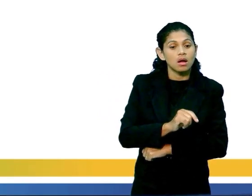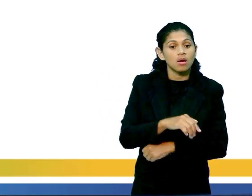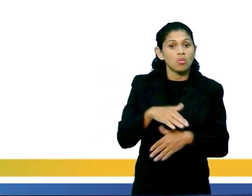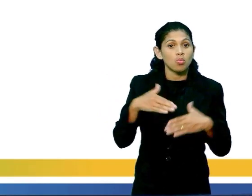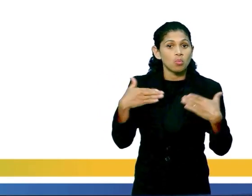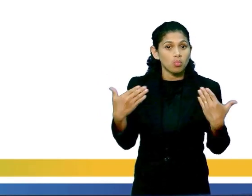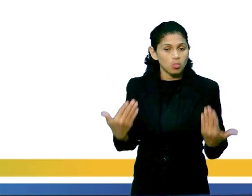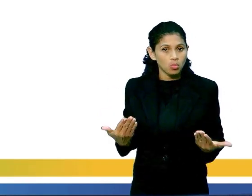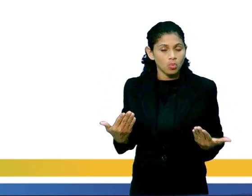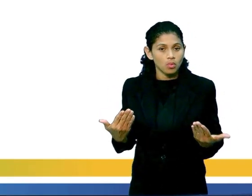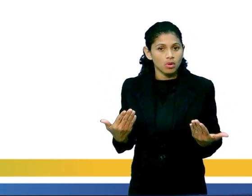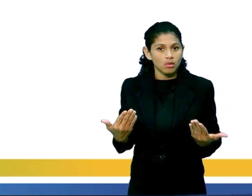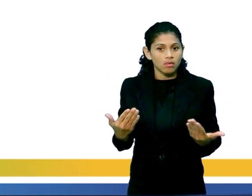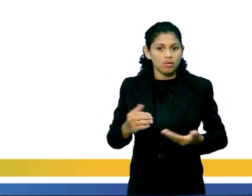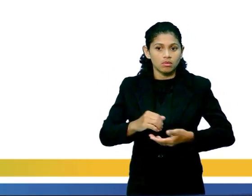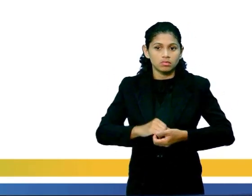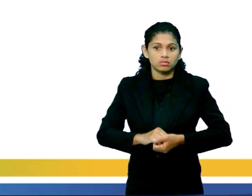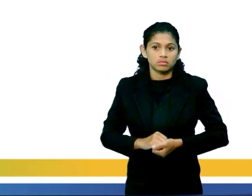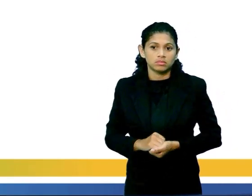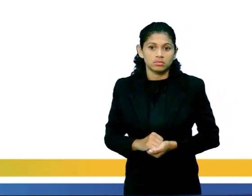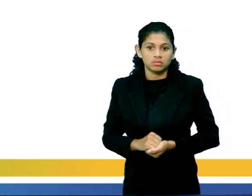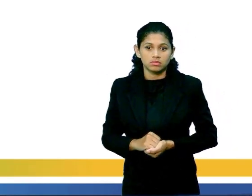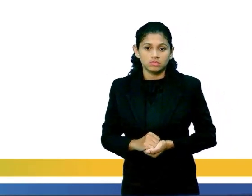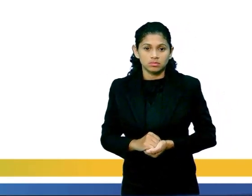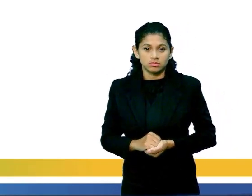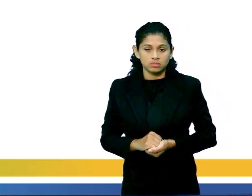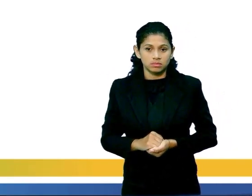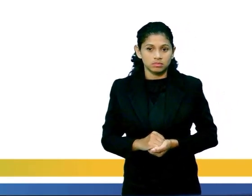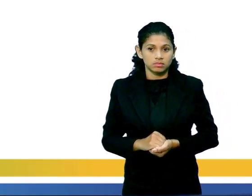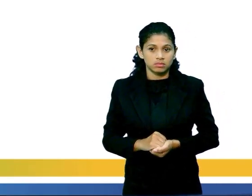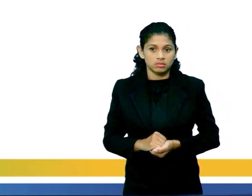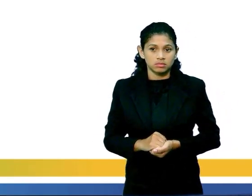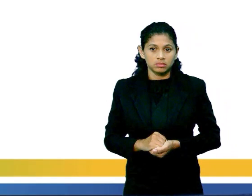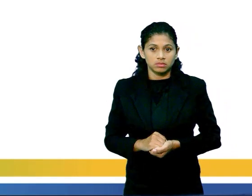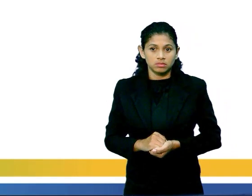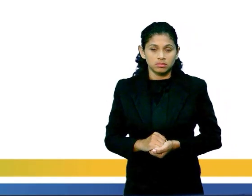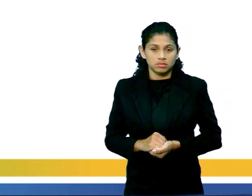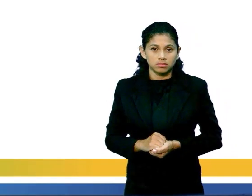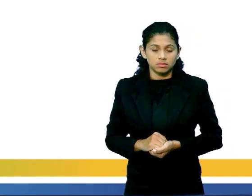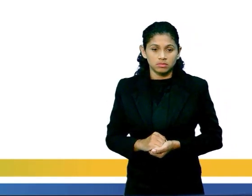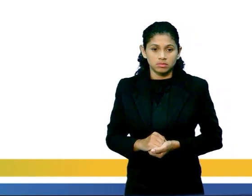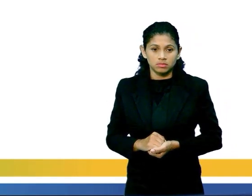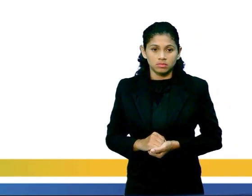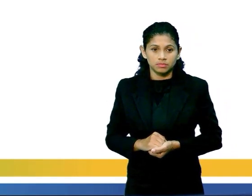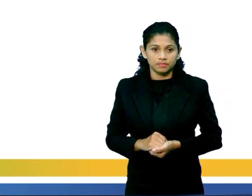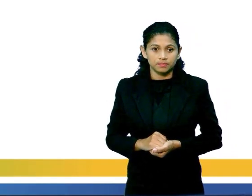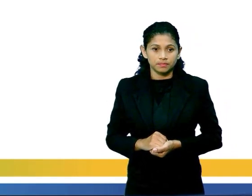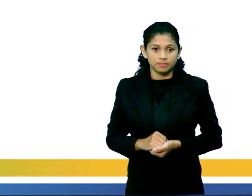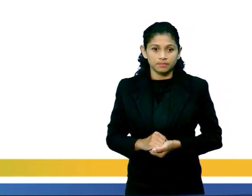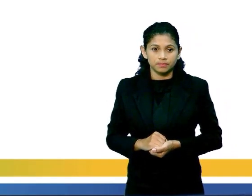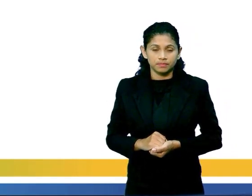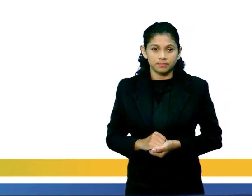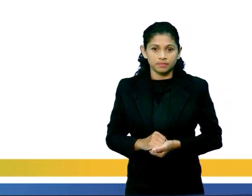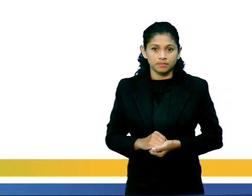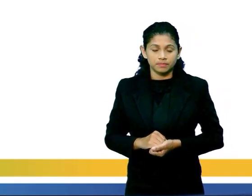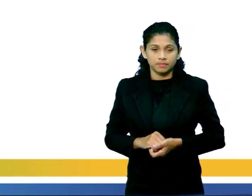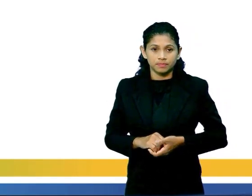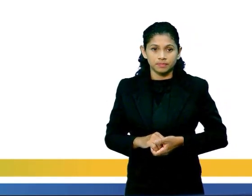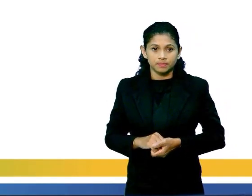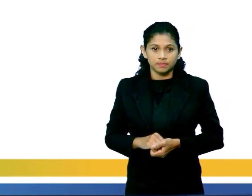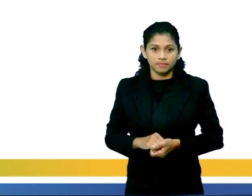Vamos verificar qual delas é a alternativa correta. Vamos à resposta.